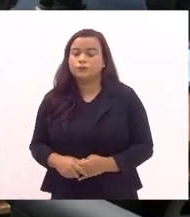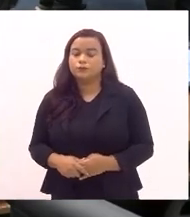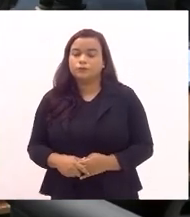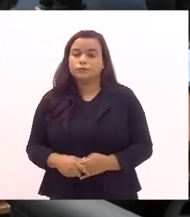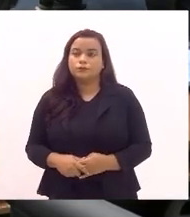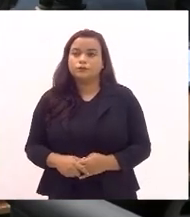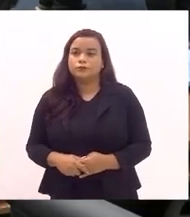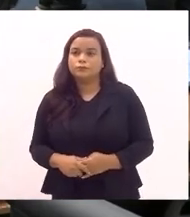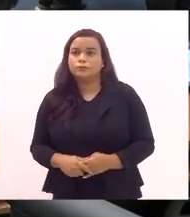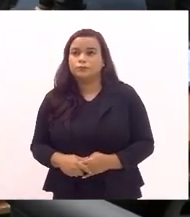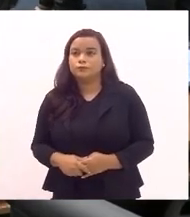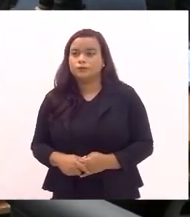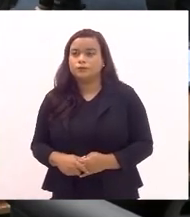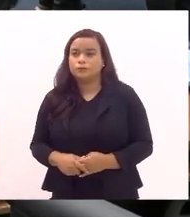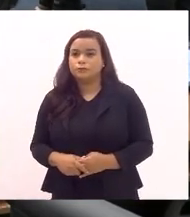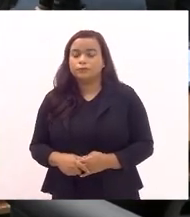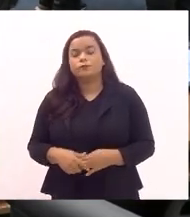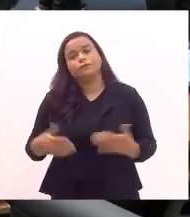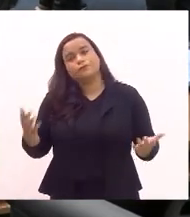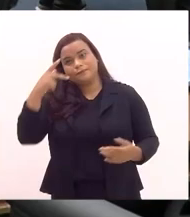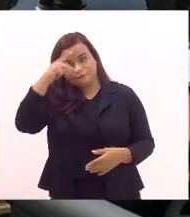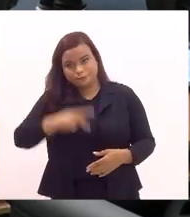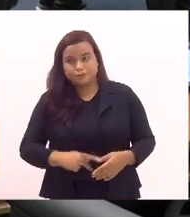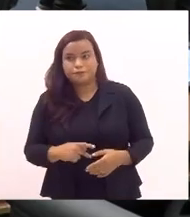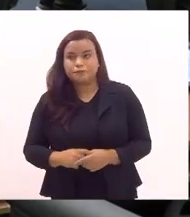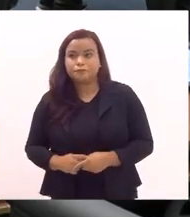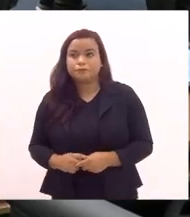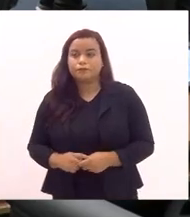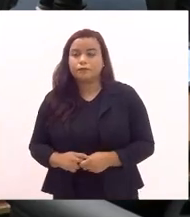o resultado Rodrigo Amorim presidente